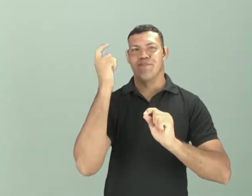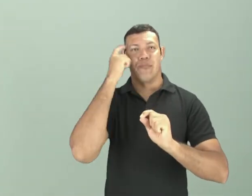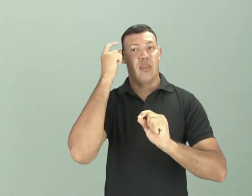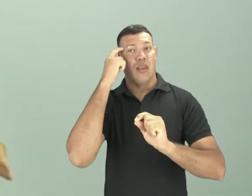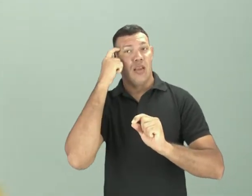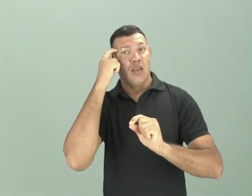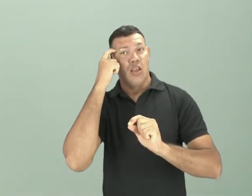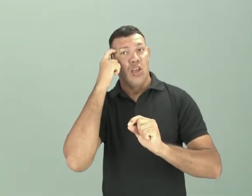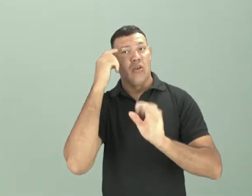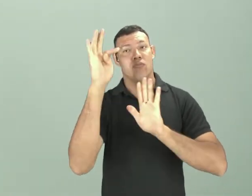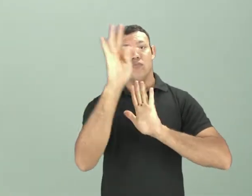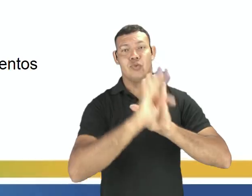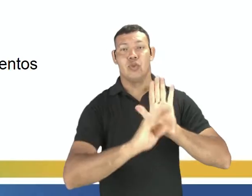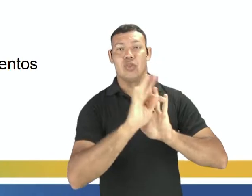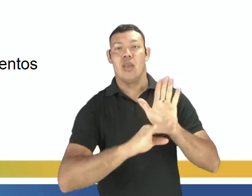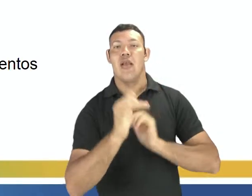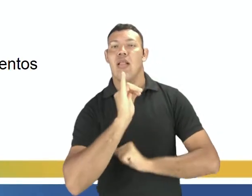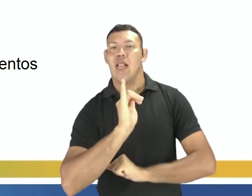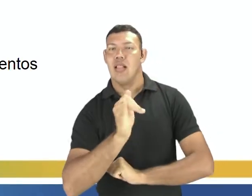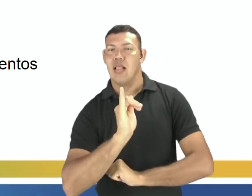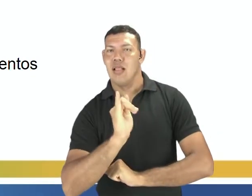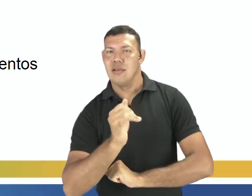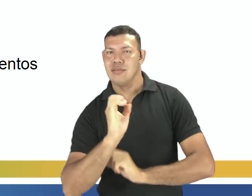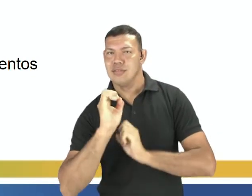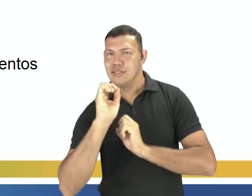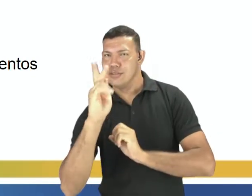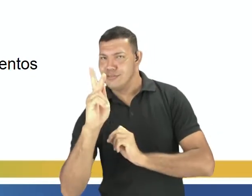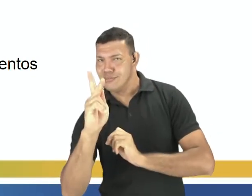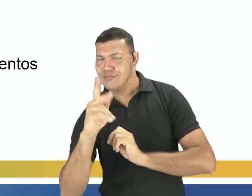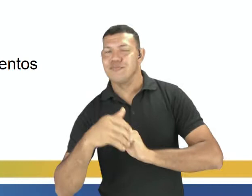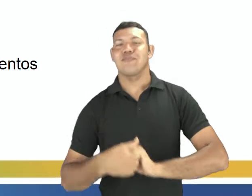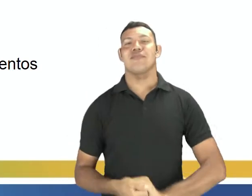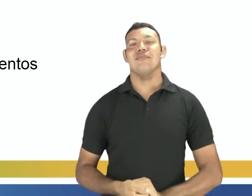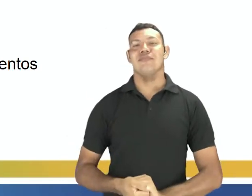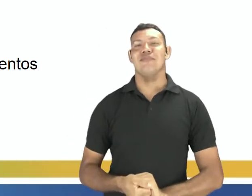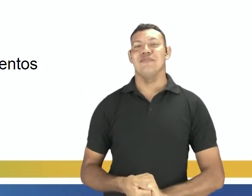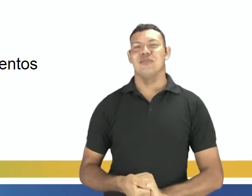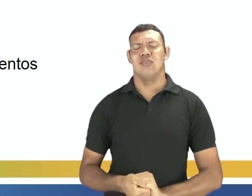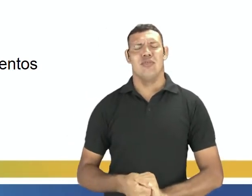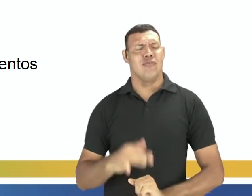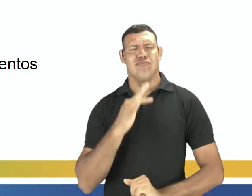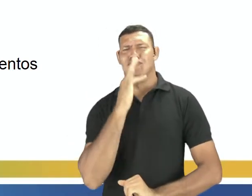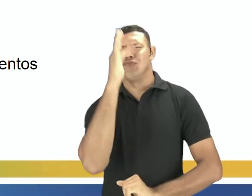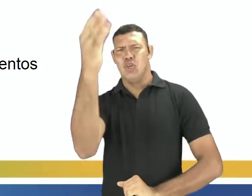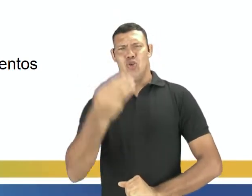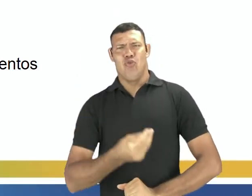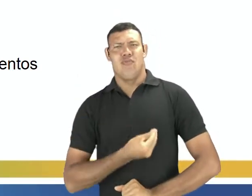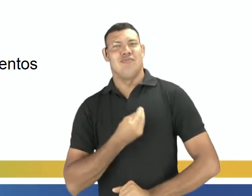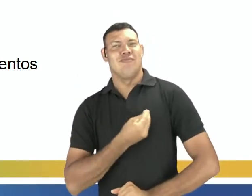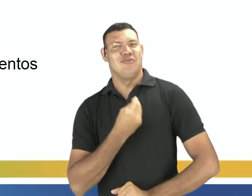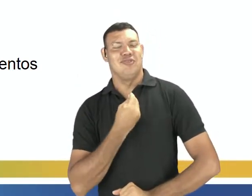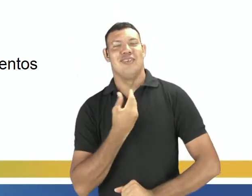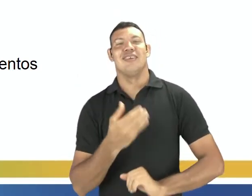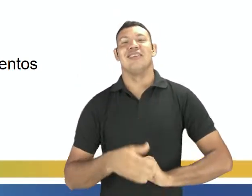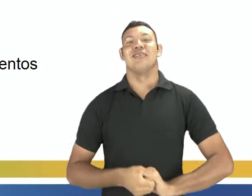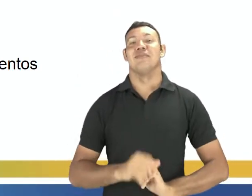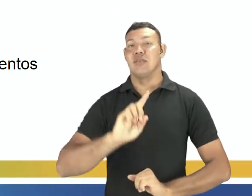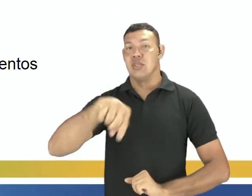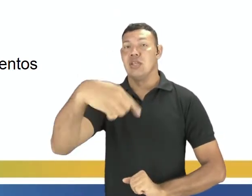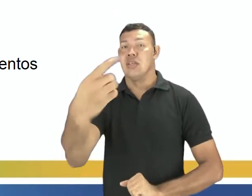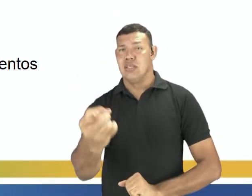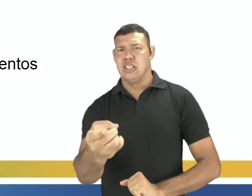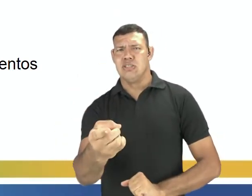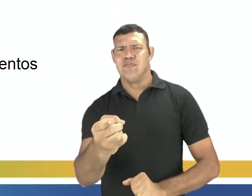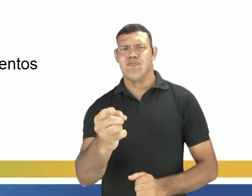texto narrativo, ok? Não esqueçam disso. Vão levar isso para sempre, o resto da vida de vocês. Depois, ele